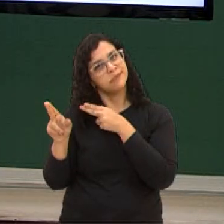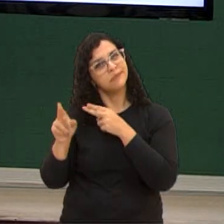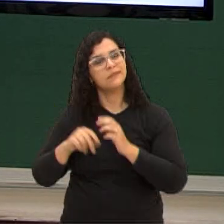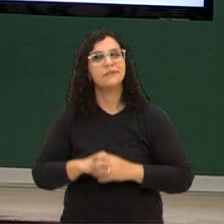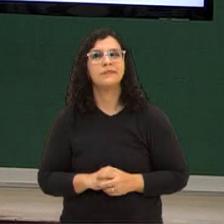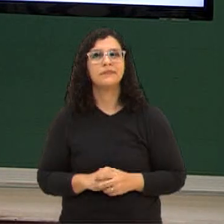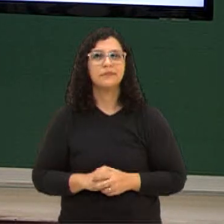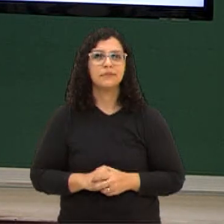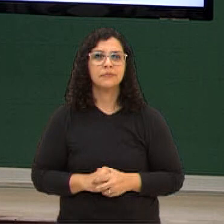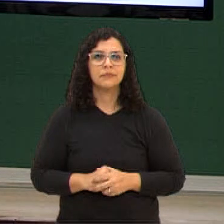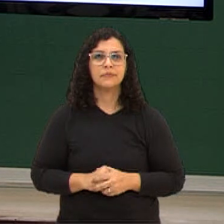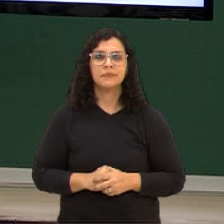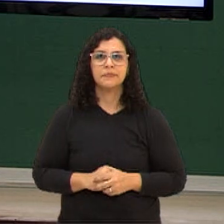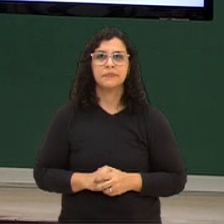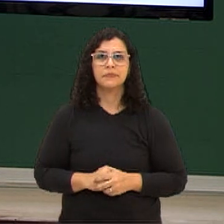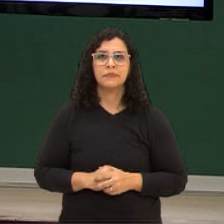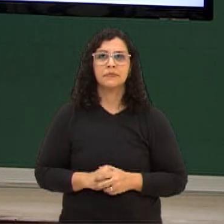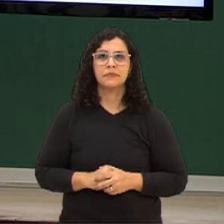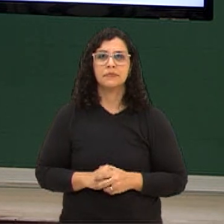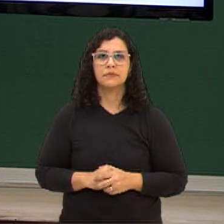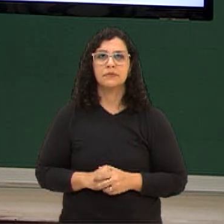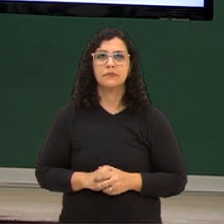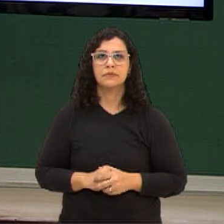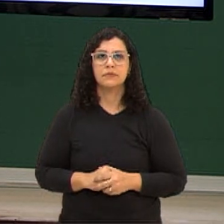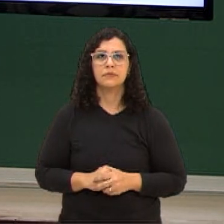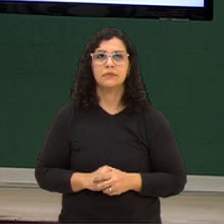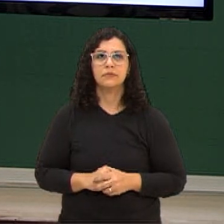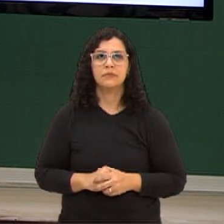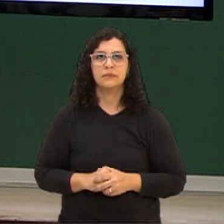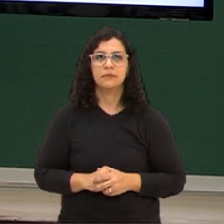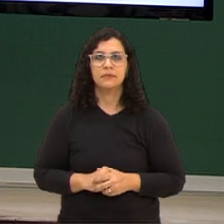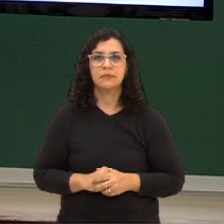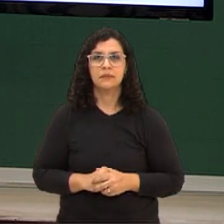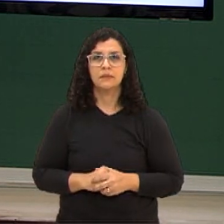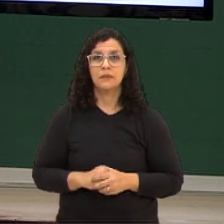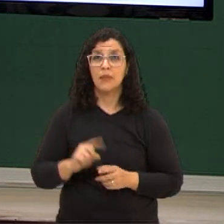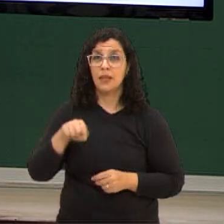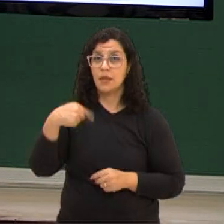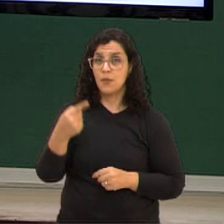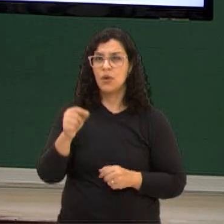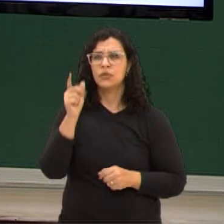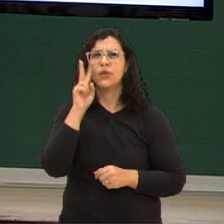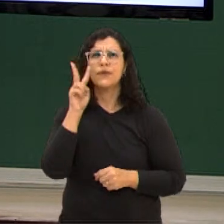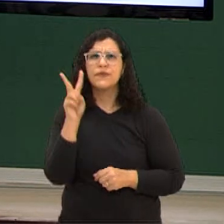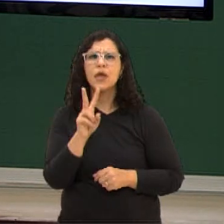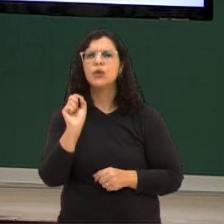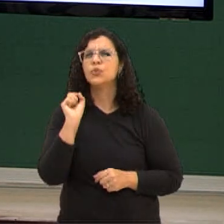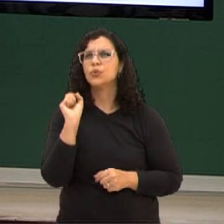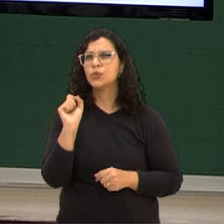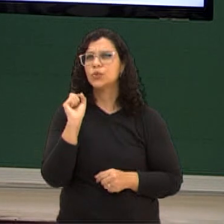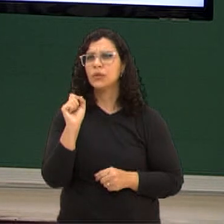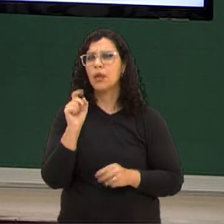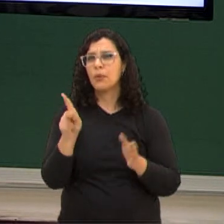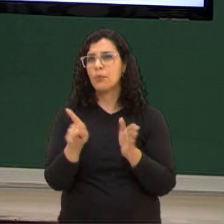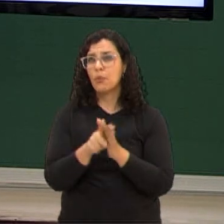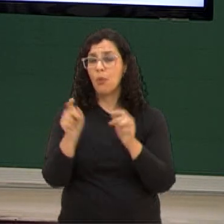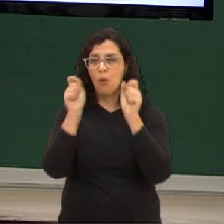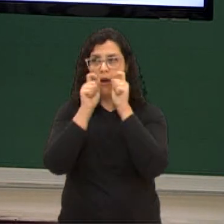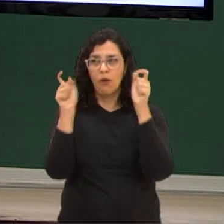soneca. Depois, veo películas e programas en la tele. Depois que acorda da soneca,